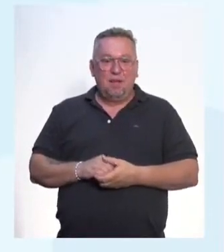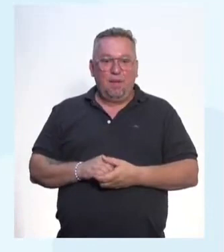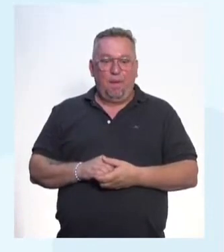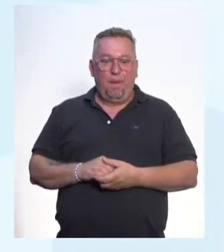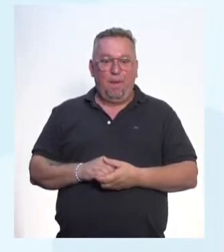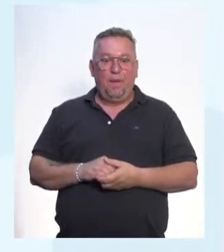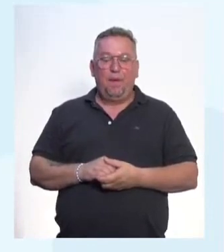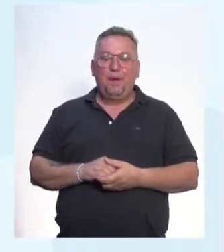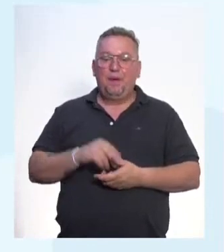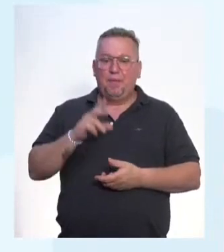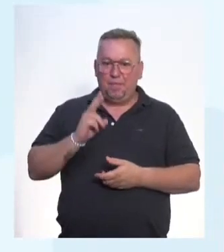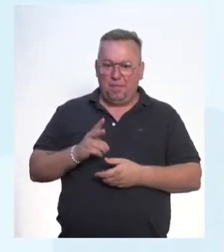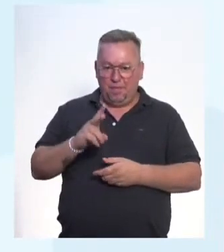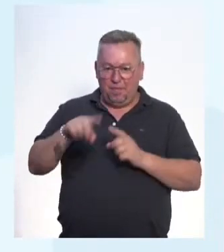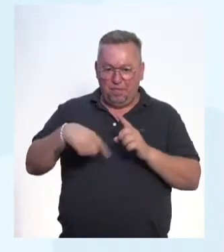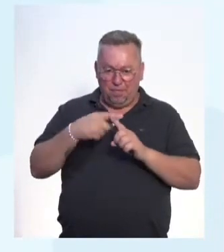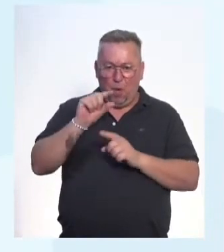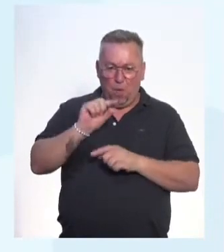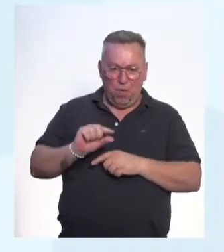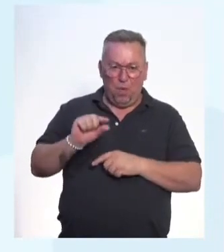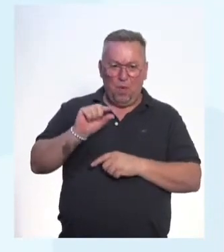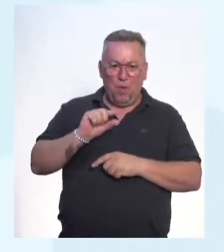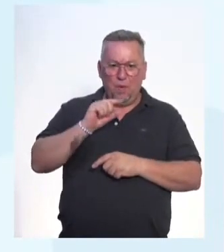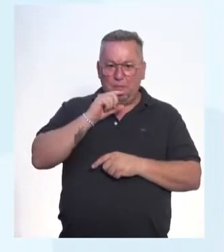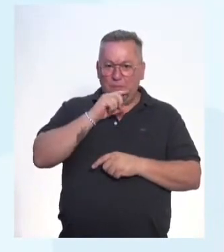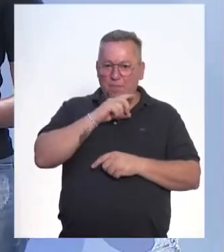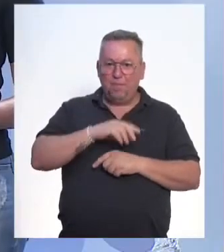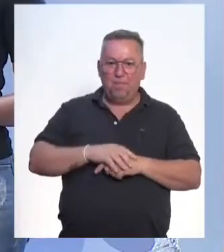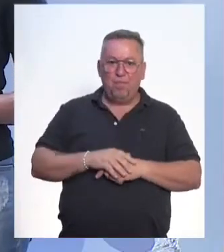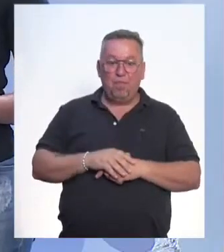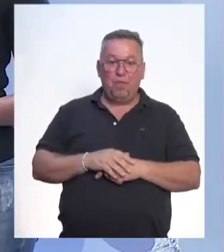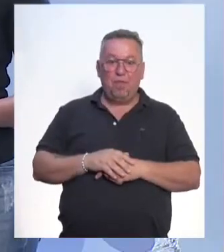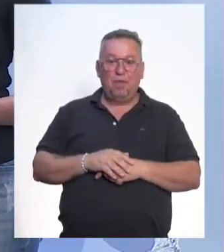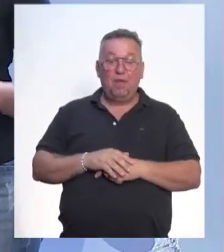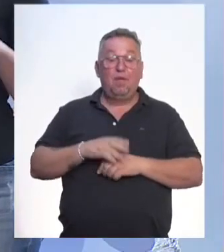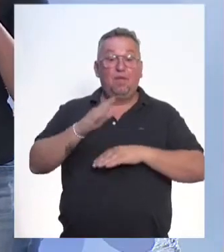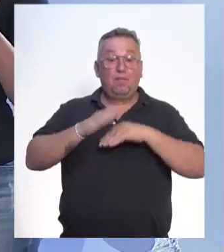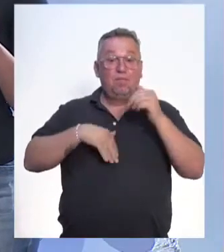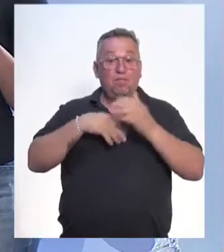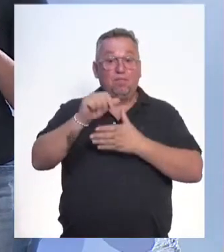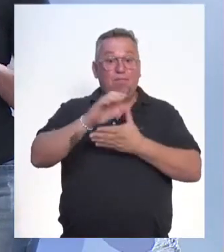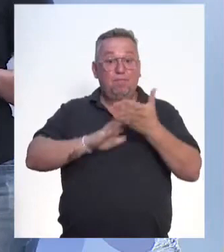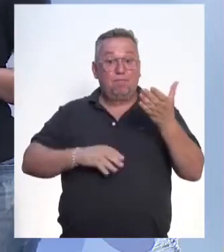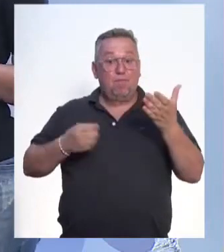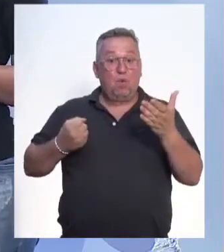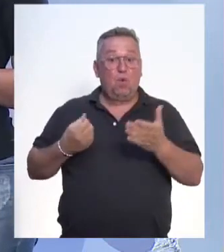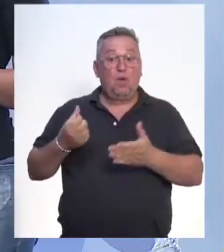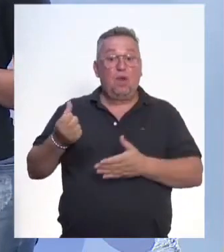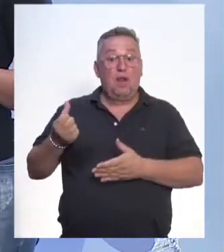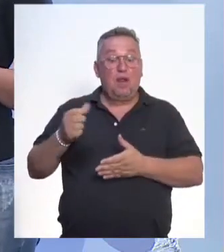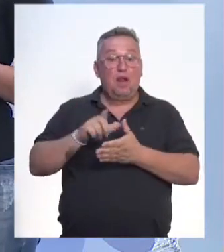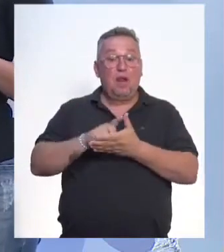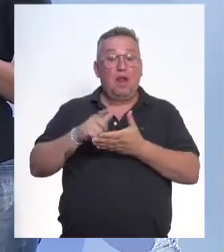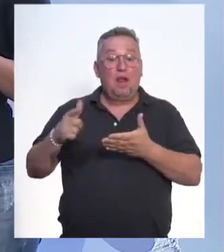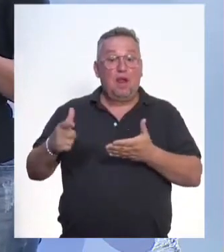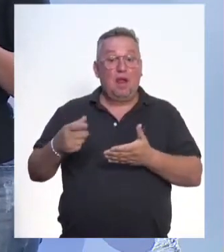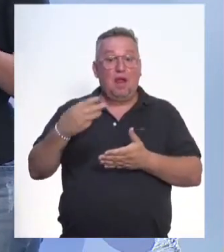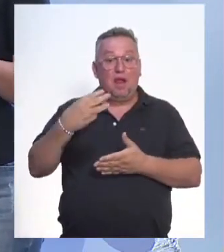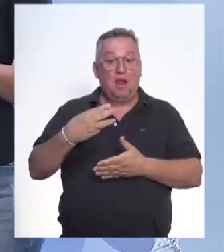Ótimo. Vamos continuar mais um pouquinho? Então, vamos agora para a atividade 6, que está lá na